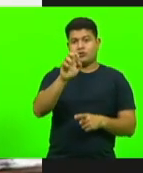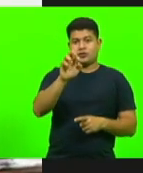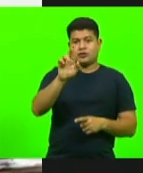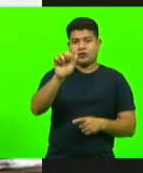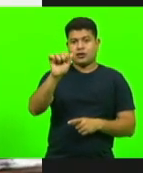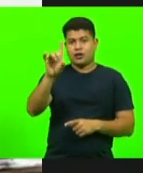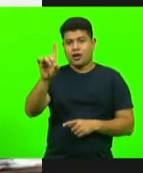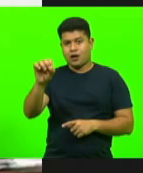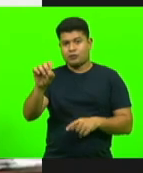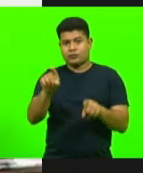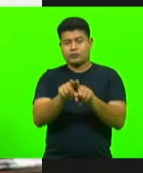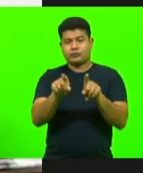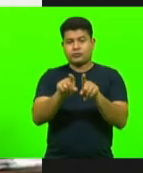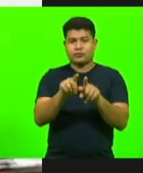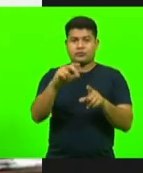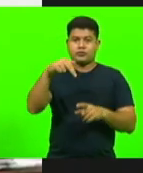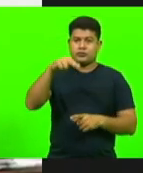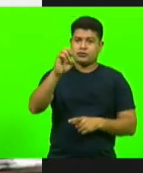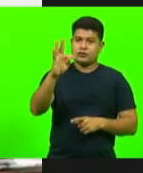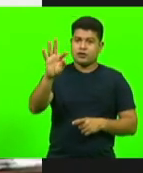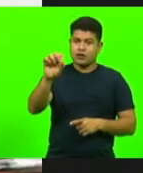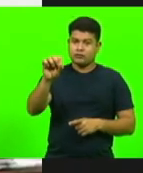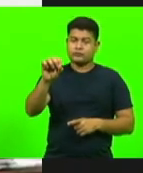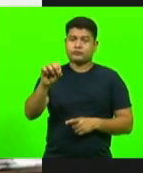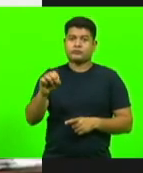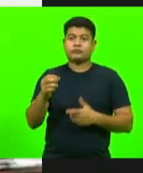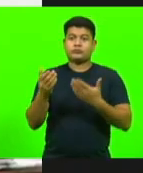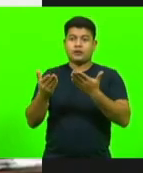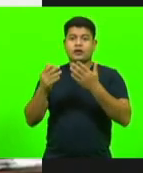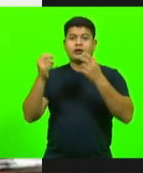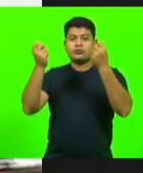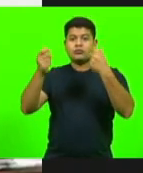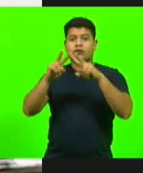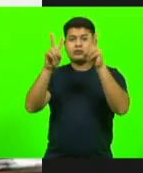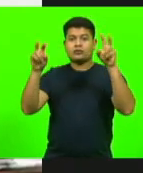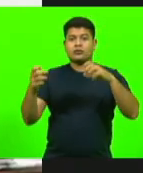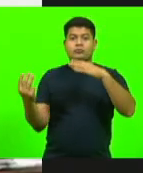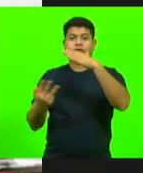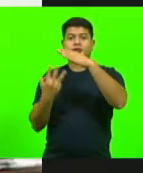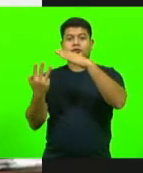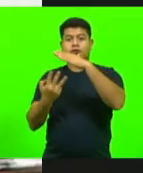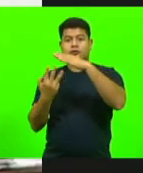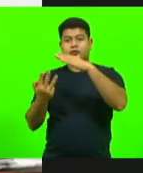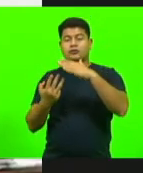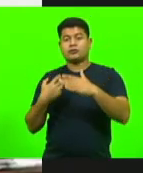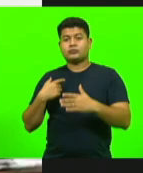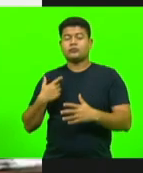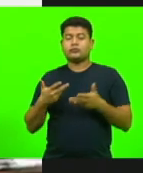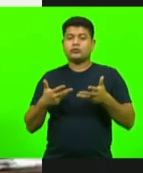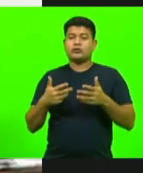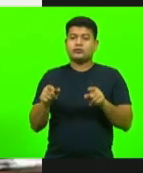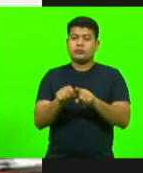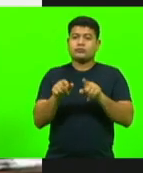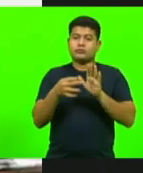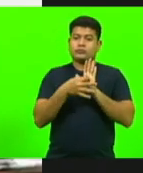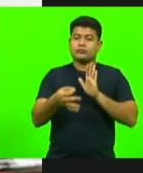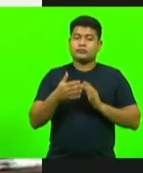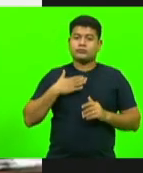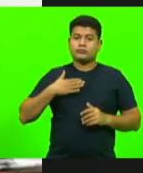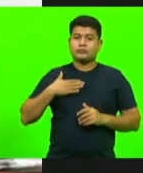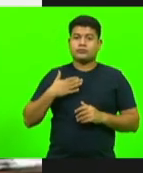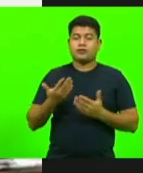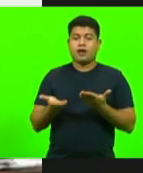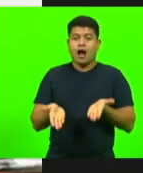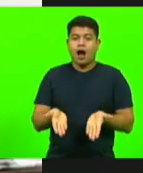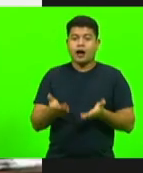questão da terceirização eu gostaria de tocar o com a minha fala rapidamente nessa questão da terceirização que em Santa Catarina teve Episódio com